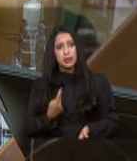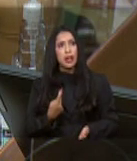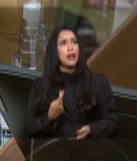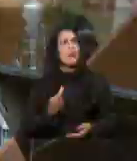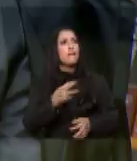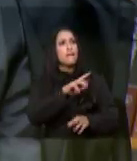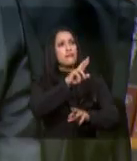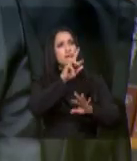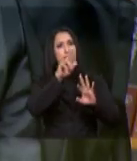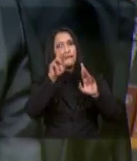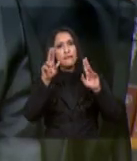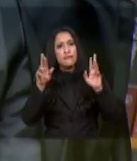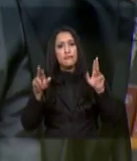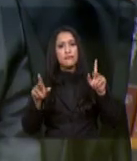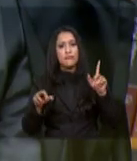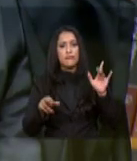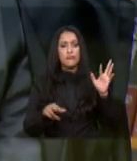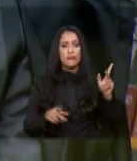muitos estados no mundo